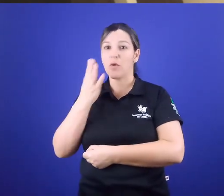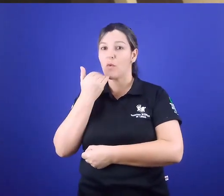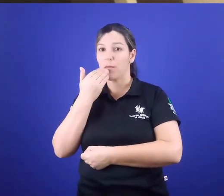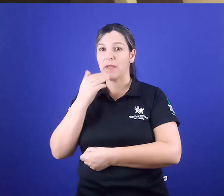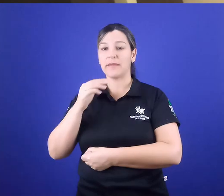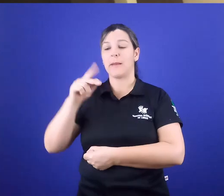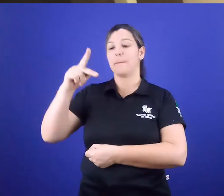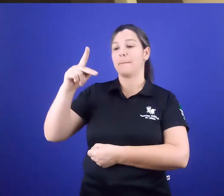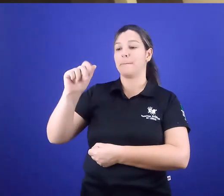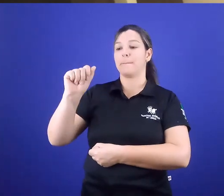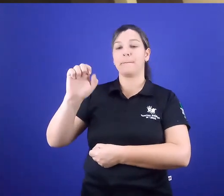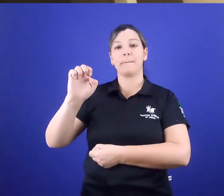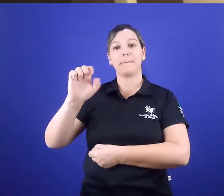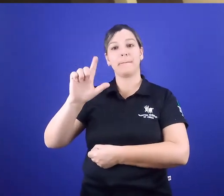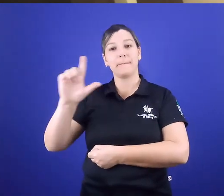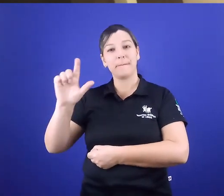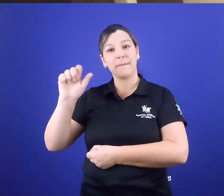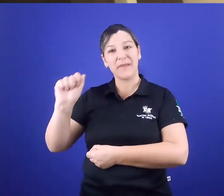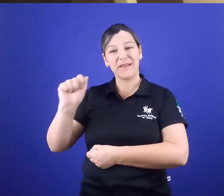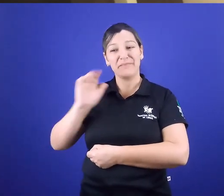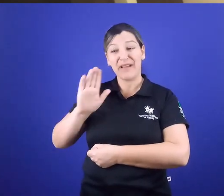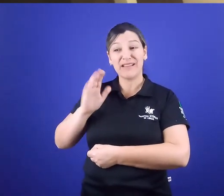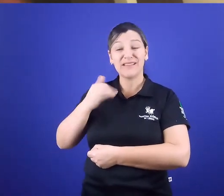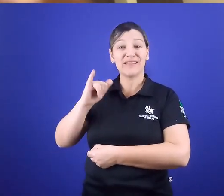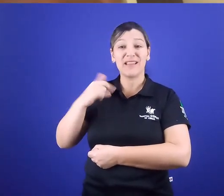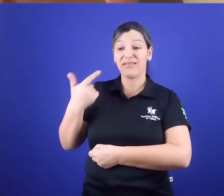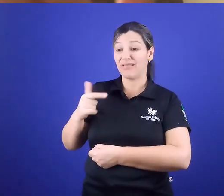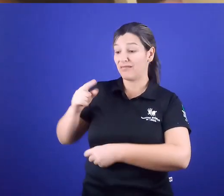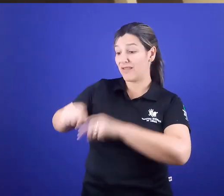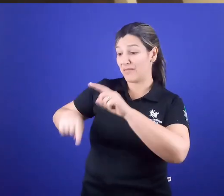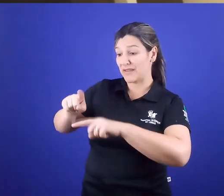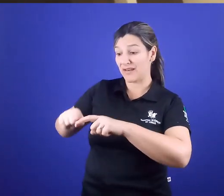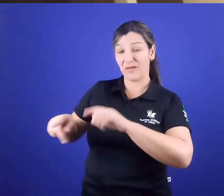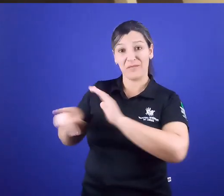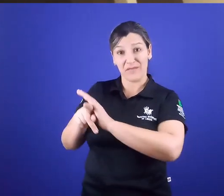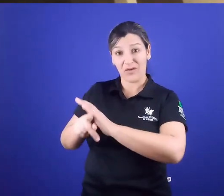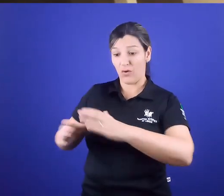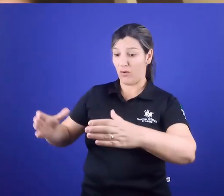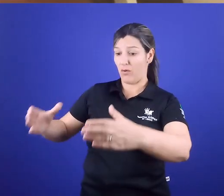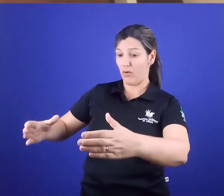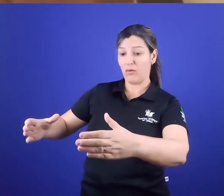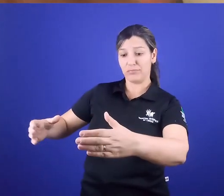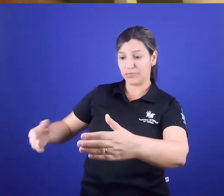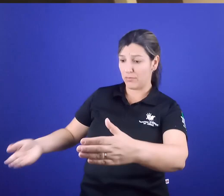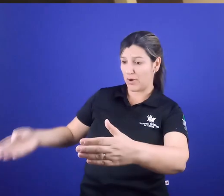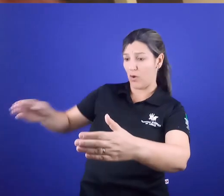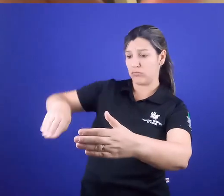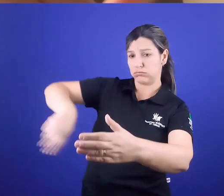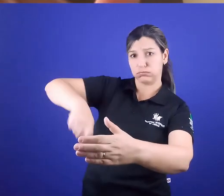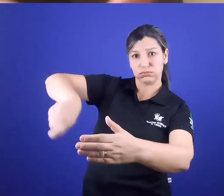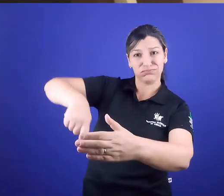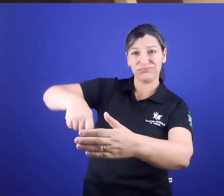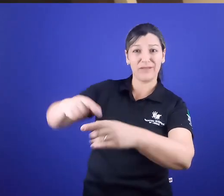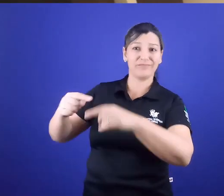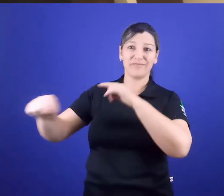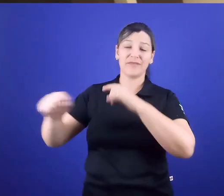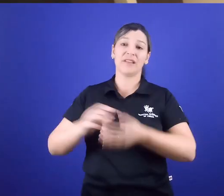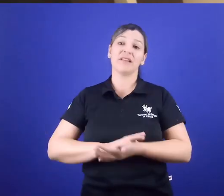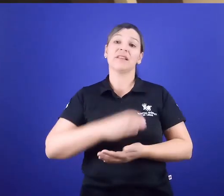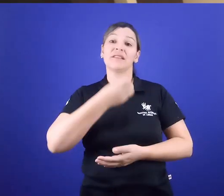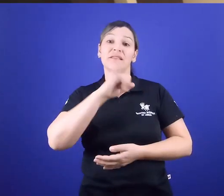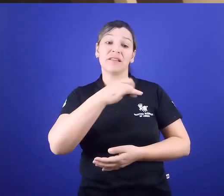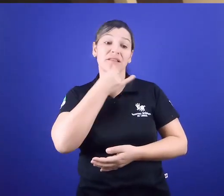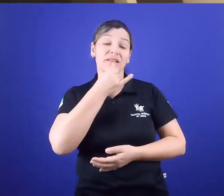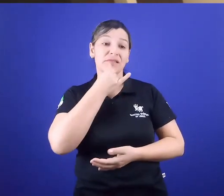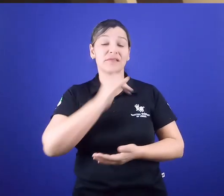produzir. A mesma questão dos frutos do mar. Eu preciso estocar esse produto. Eu vou comprar esse produto de fora, eu tenho que ter lugar para estocar até o